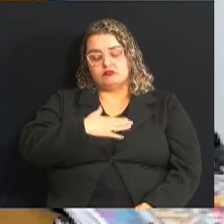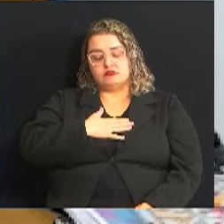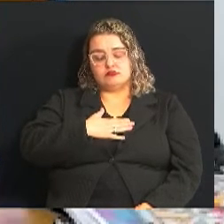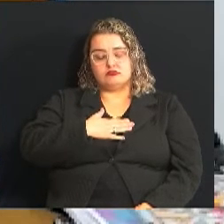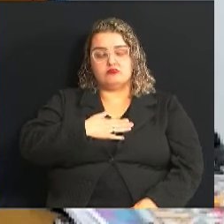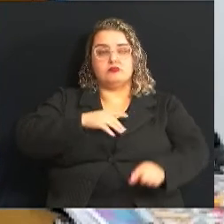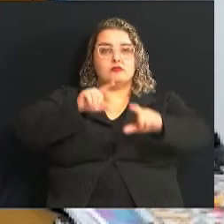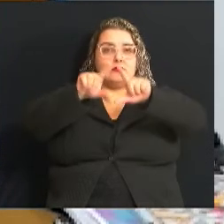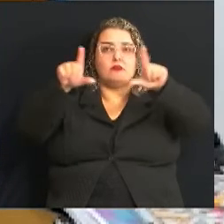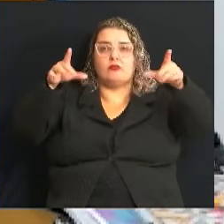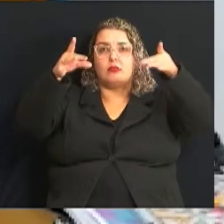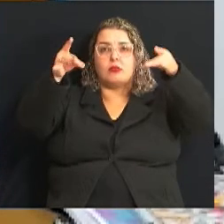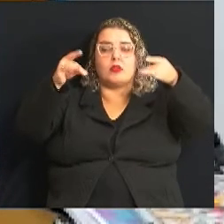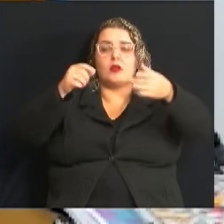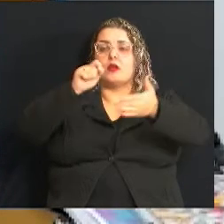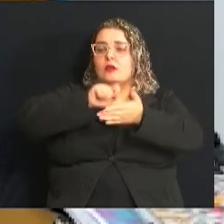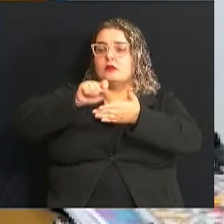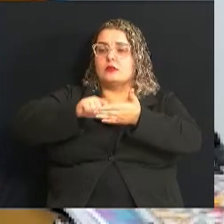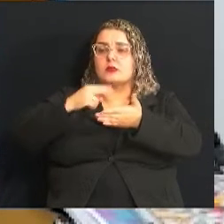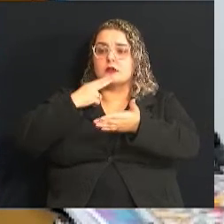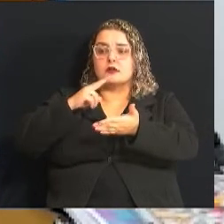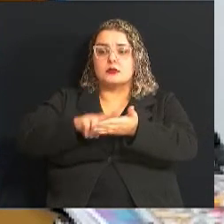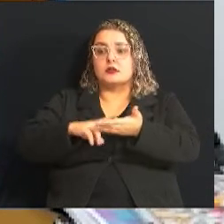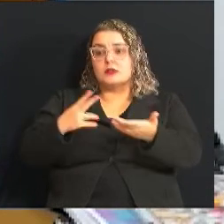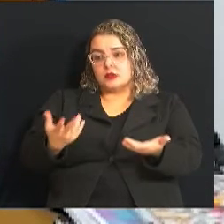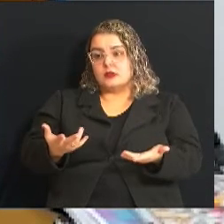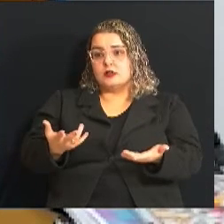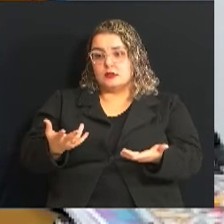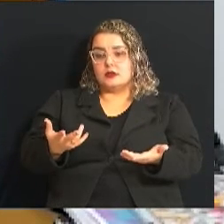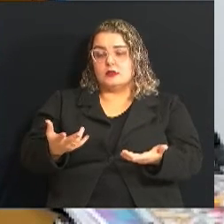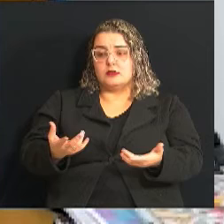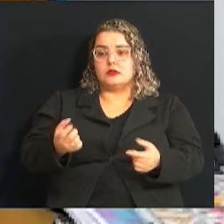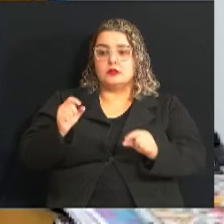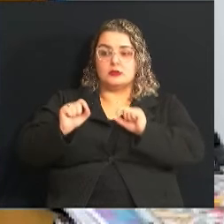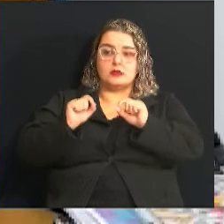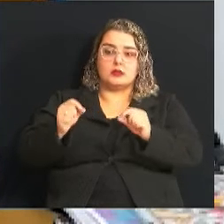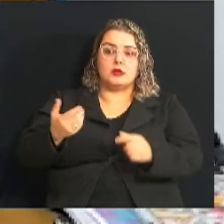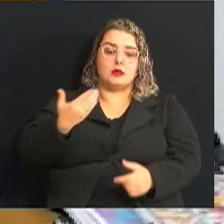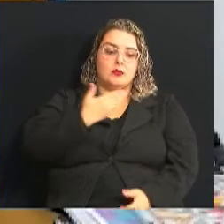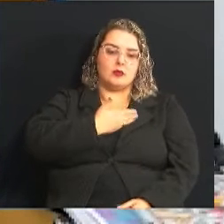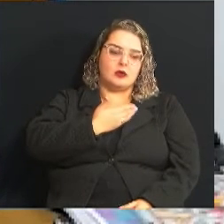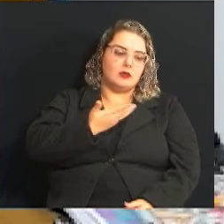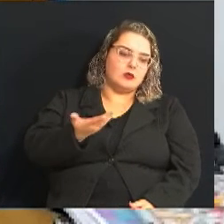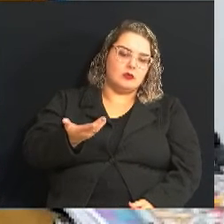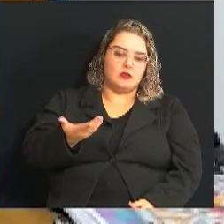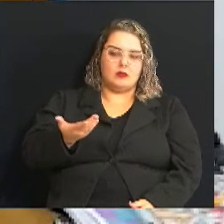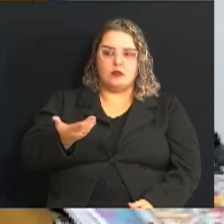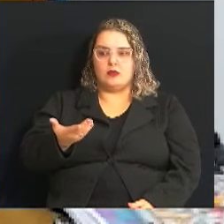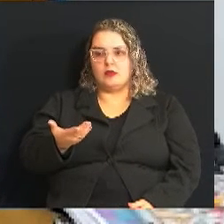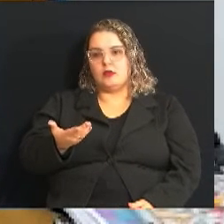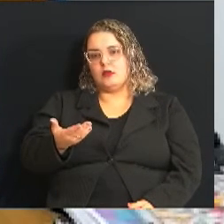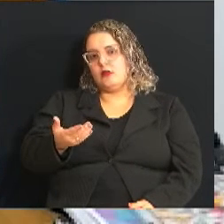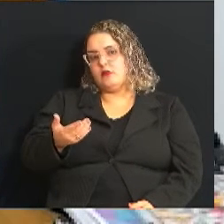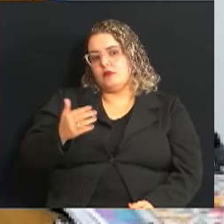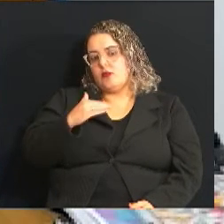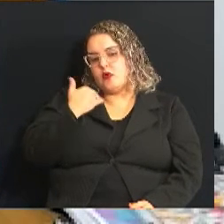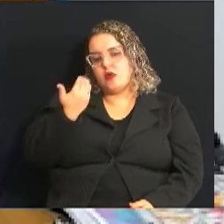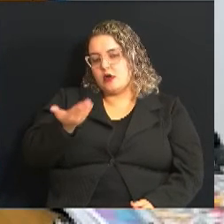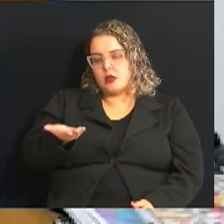escrever uma cartinha para os pais, se quem morreu foi um coleguinha. Então, é